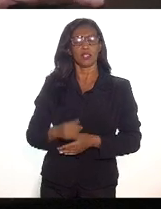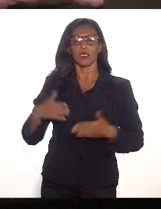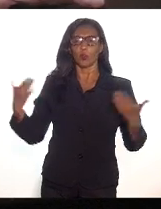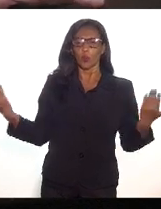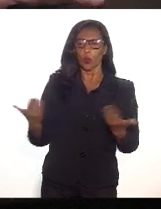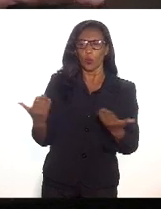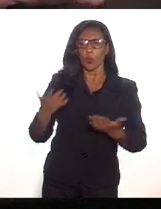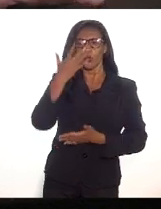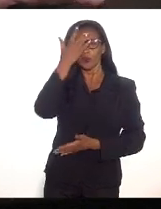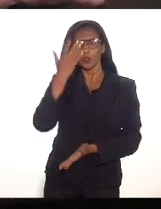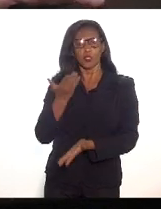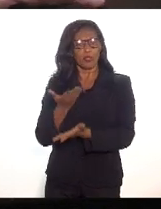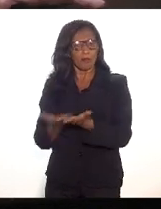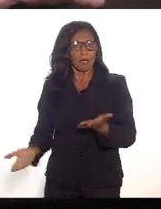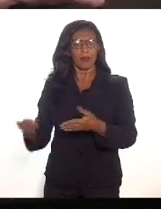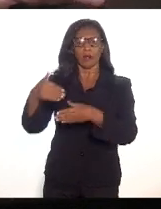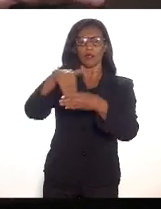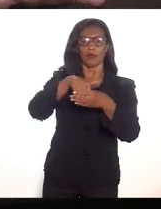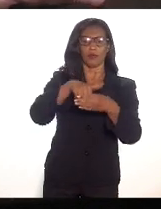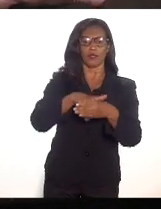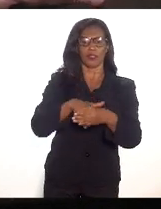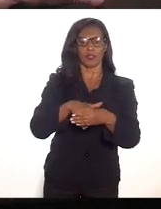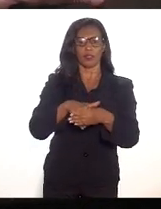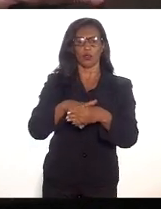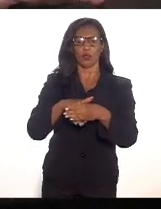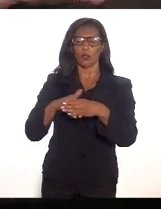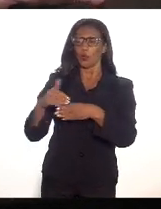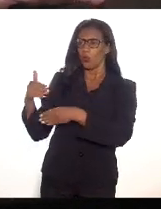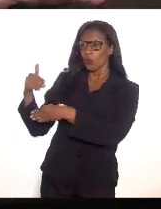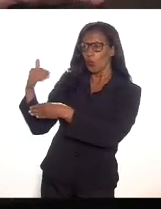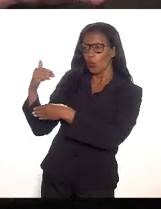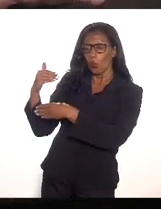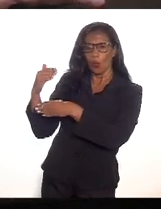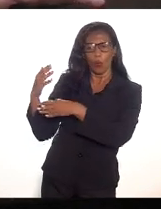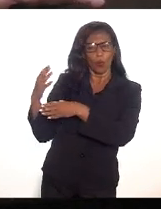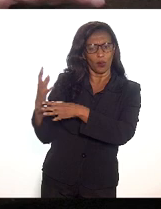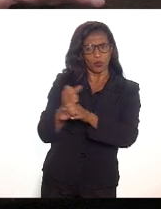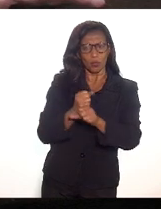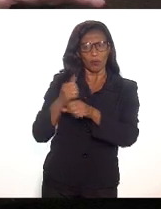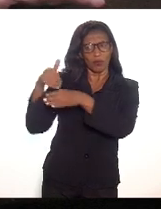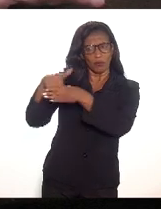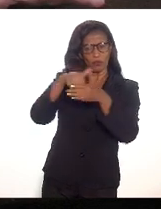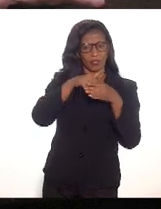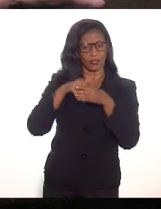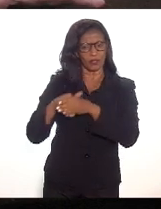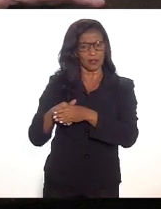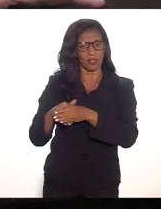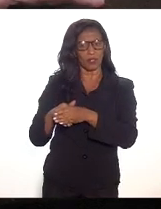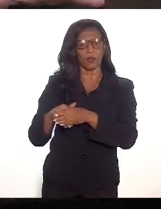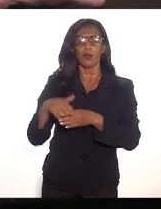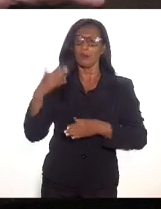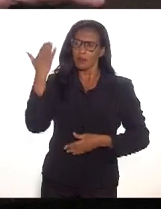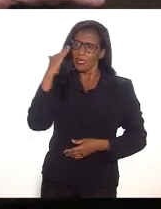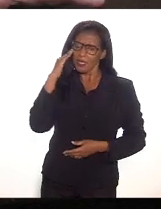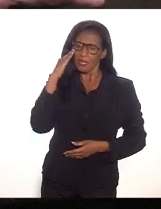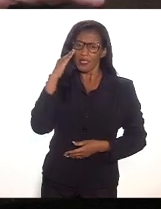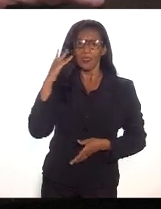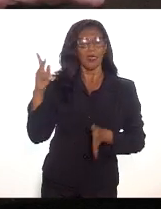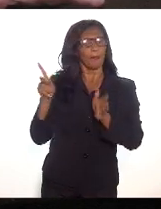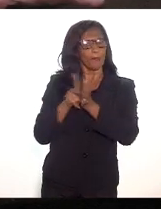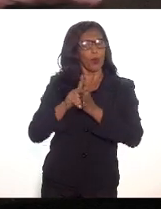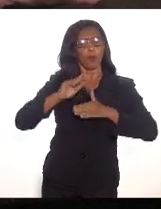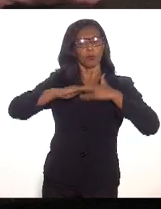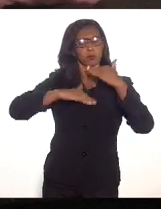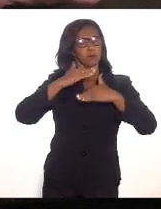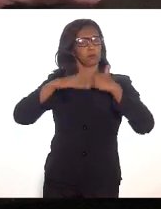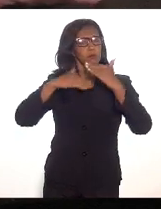hoje perderam na eleição, no processo de votação desse projeto, deputado Adesiliano, tem que entender que isso faz parte do crescimento